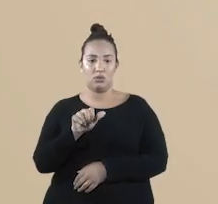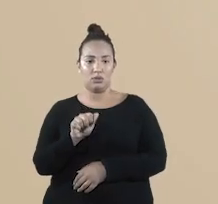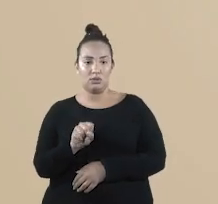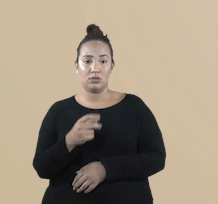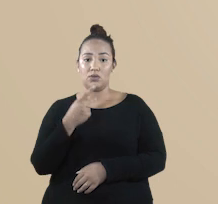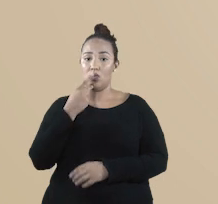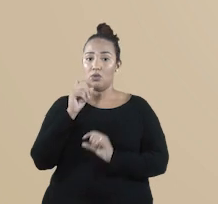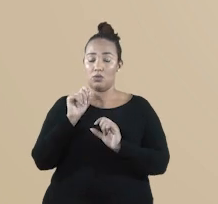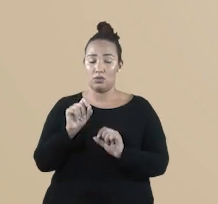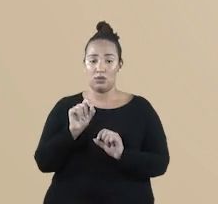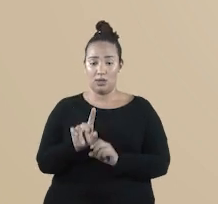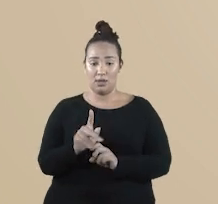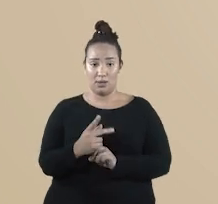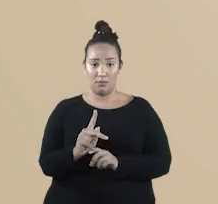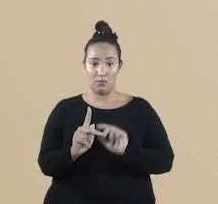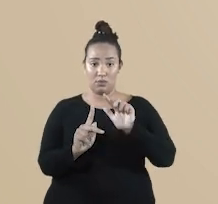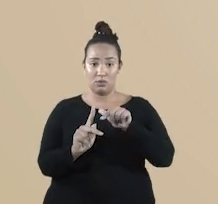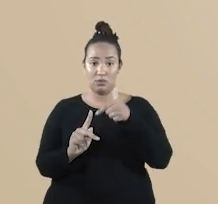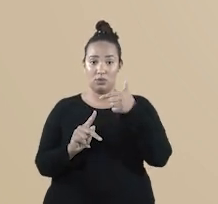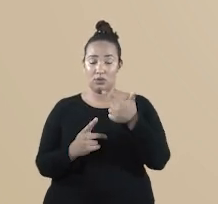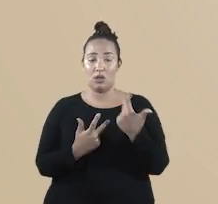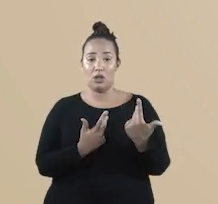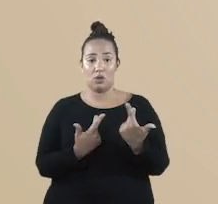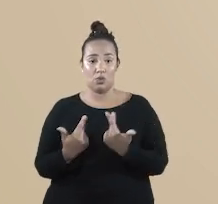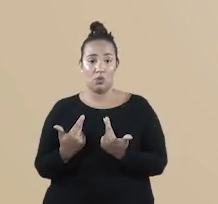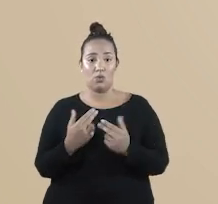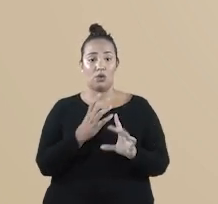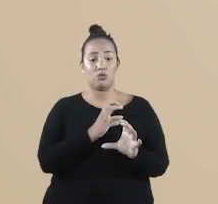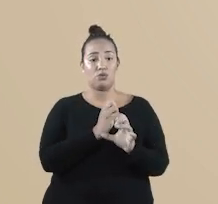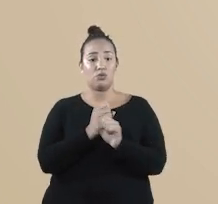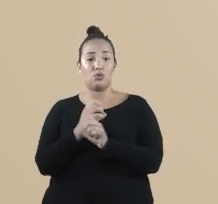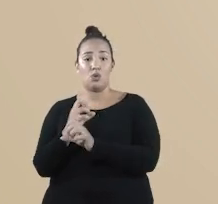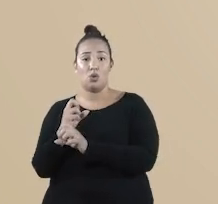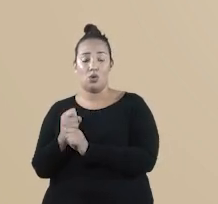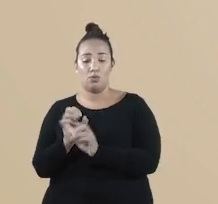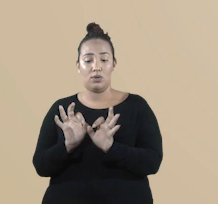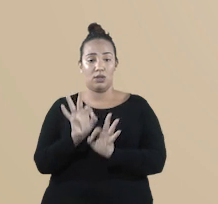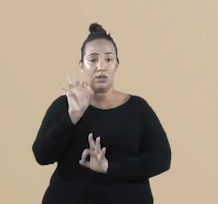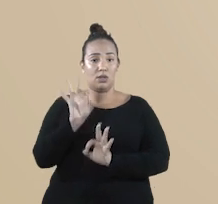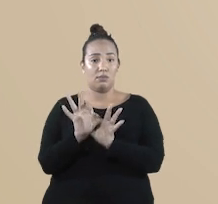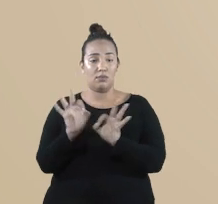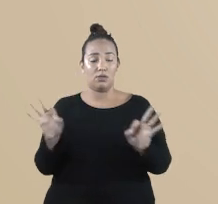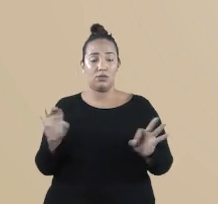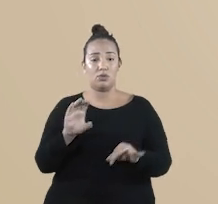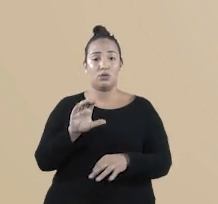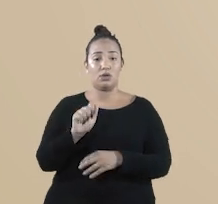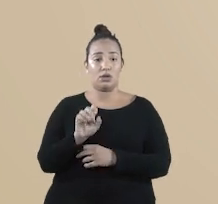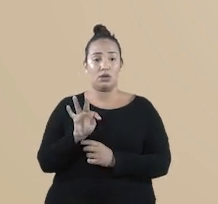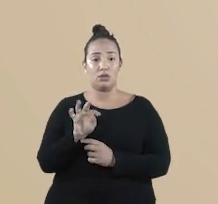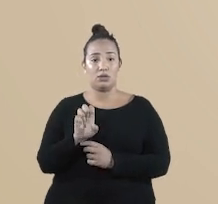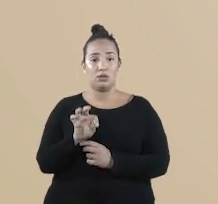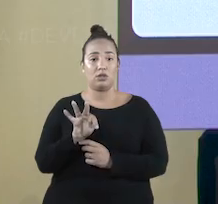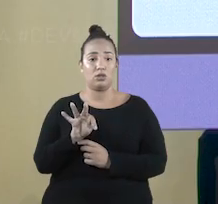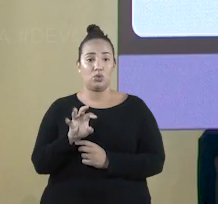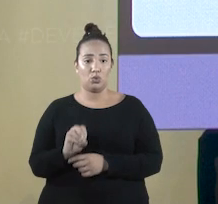da hipotenusa é igual à soma dos quadrados das medidas dos catetos.